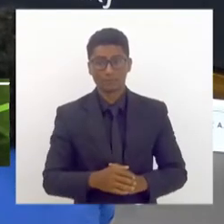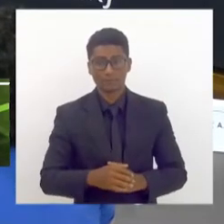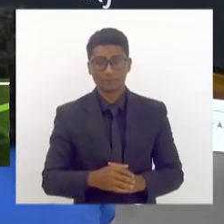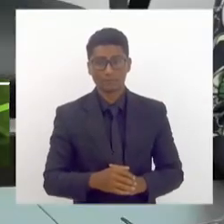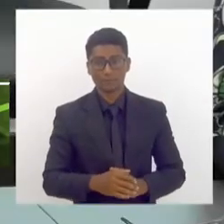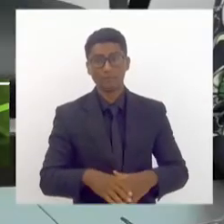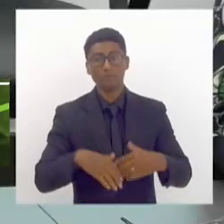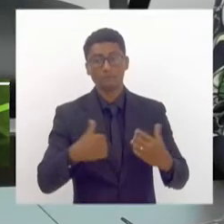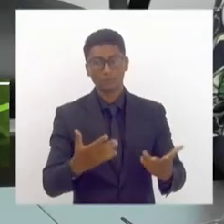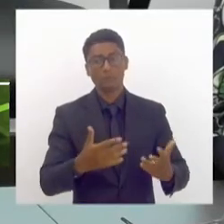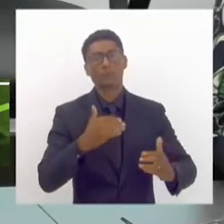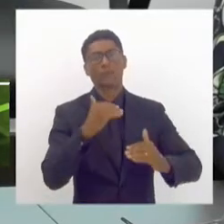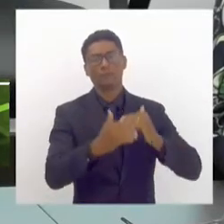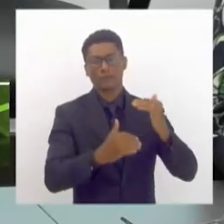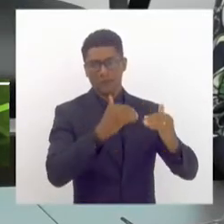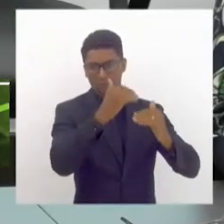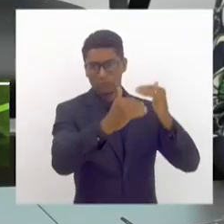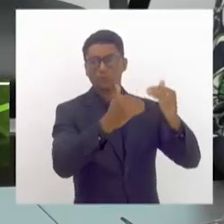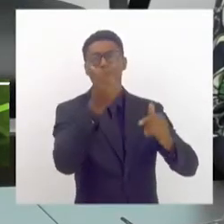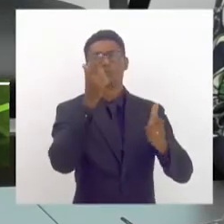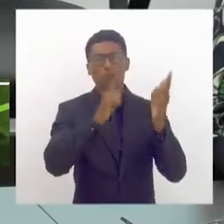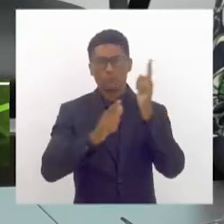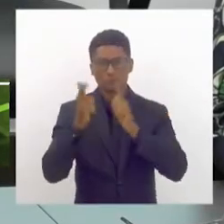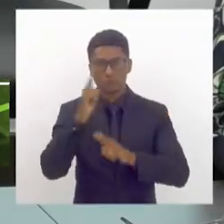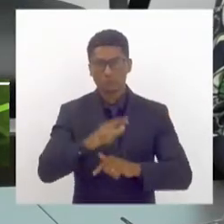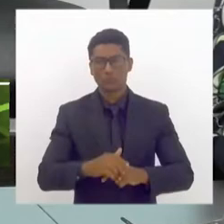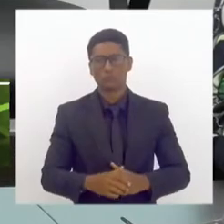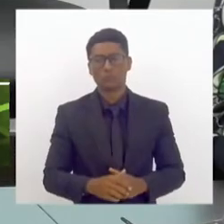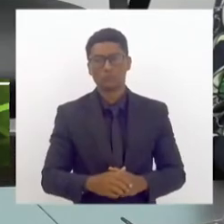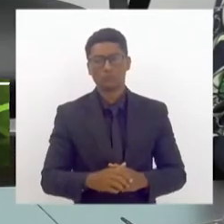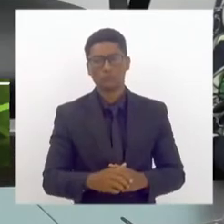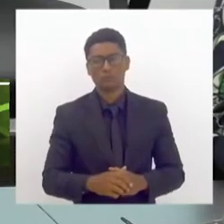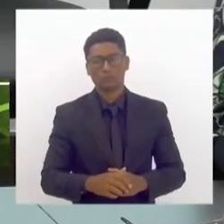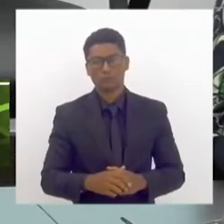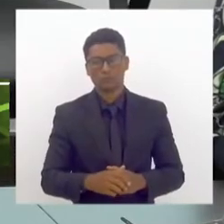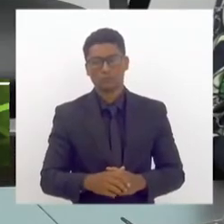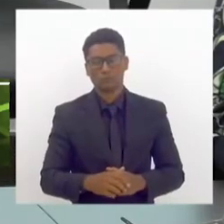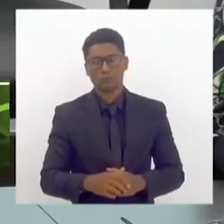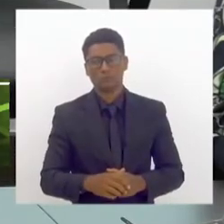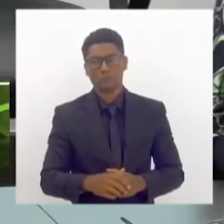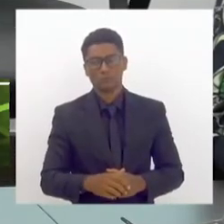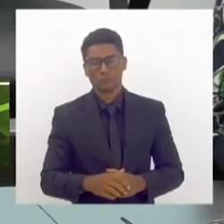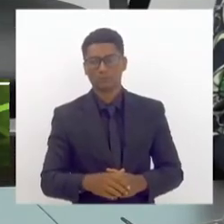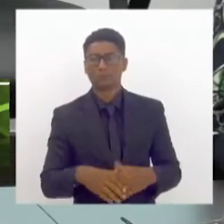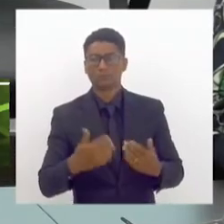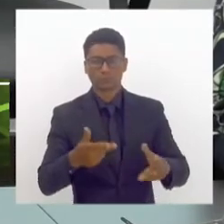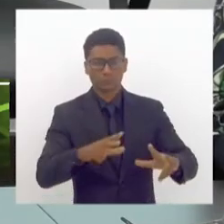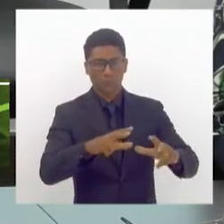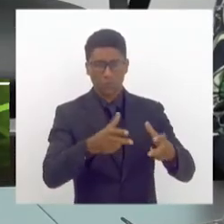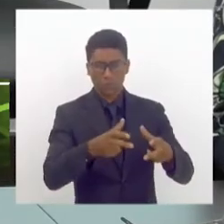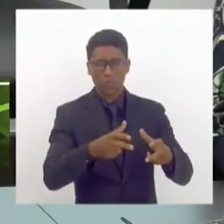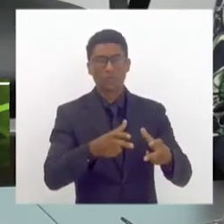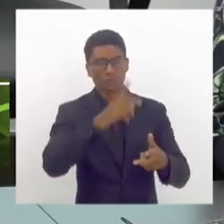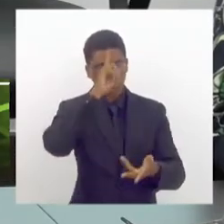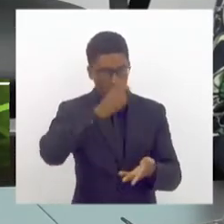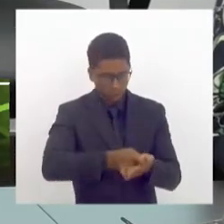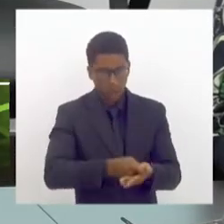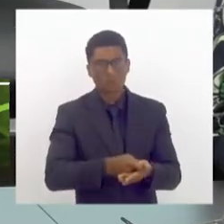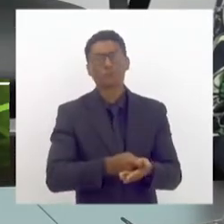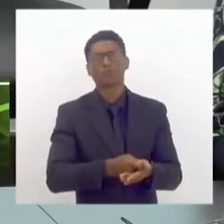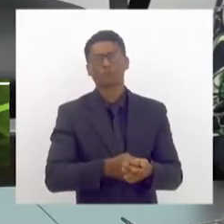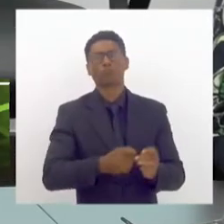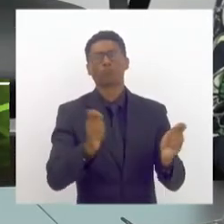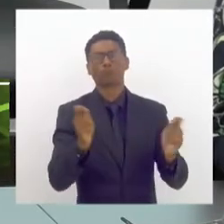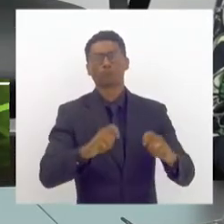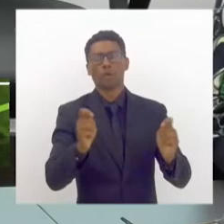grande avanço do ponto de vista técnico, do ponto de vista da autonomia do Conselho, mas a questão